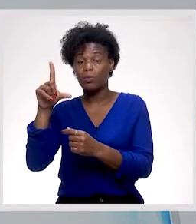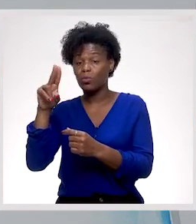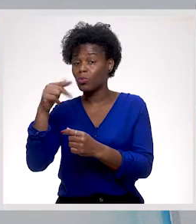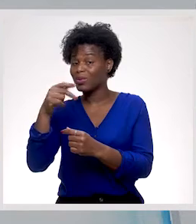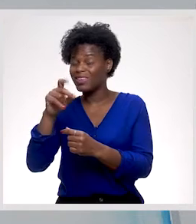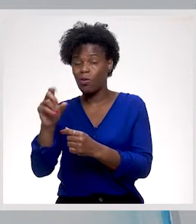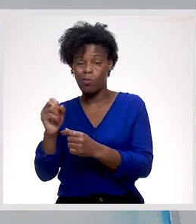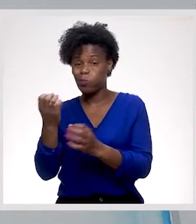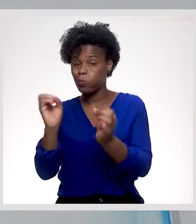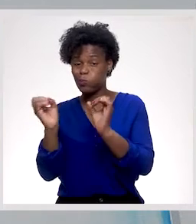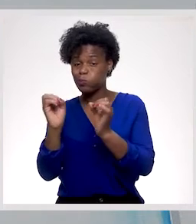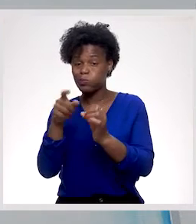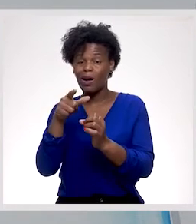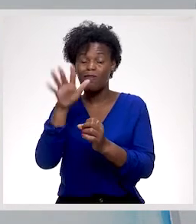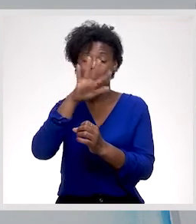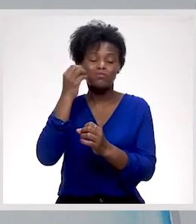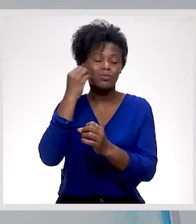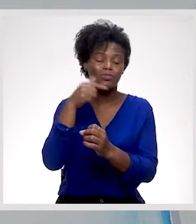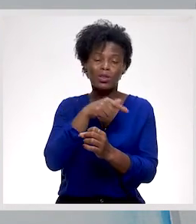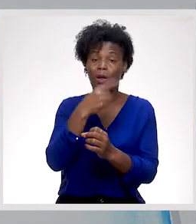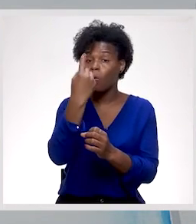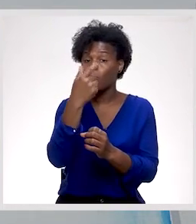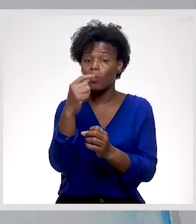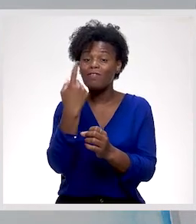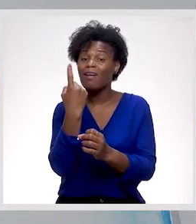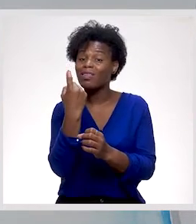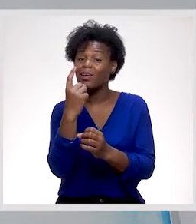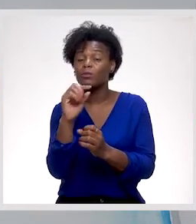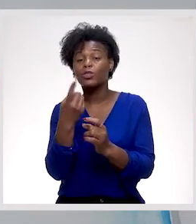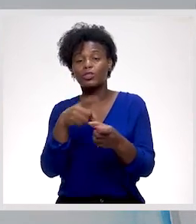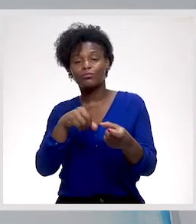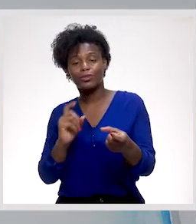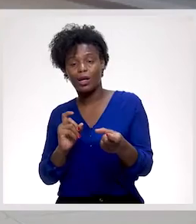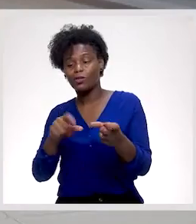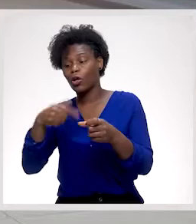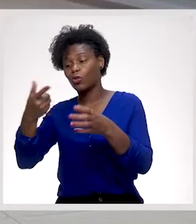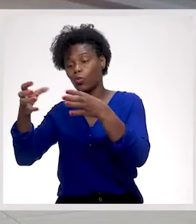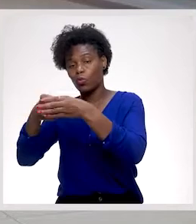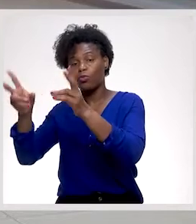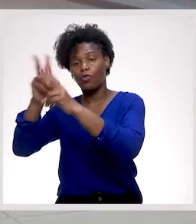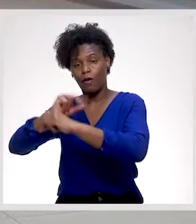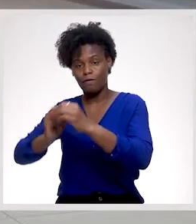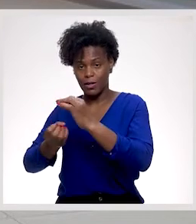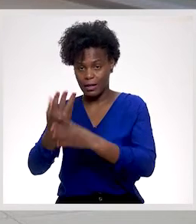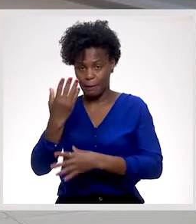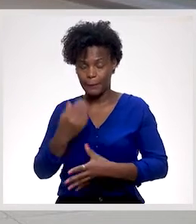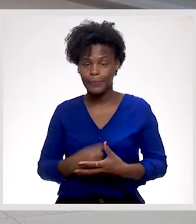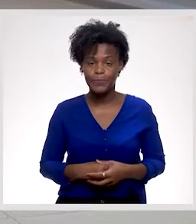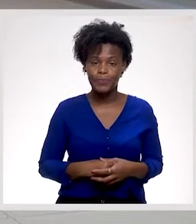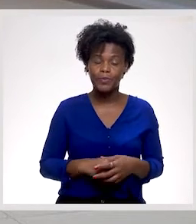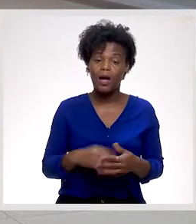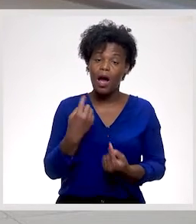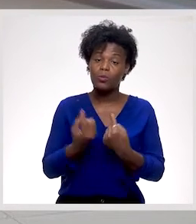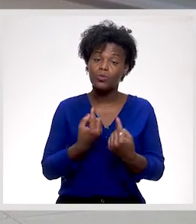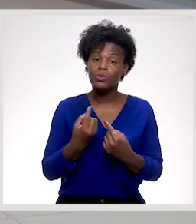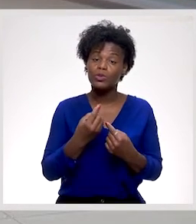para o grupo dos planetas anões, uma nova categoria que foi criado. Agora, relativamente ao grupo dos planetas clássicos,